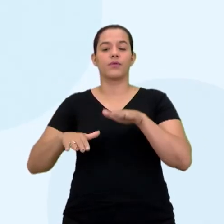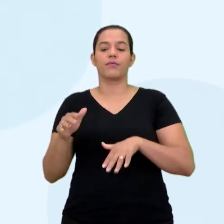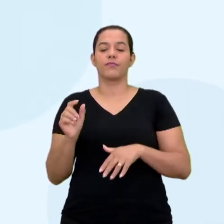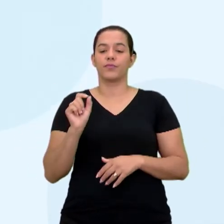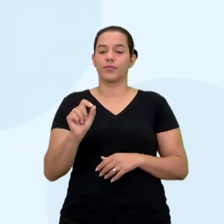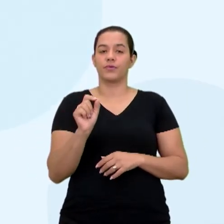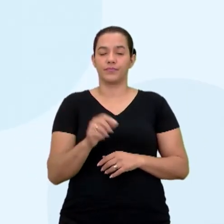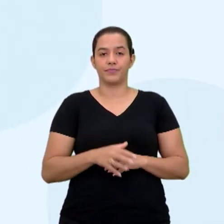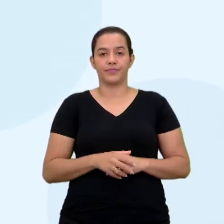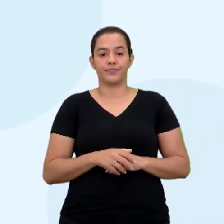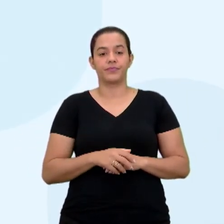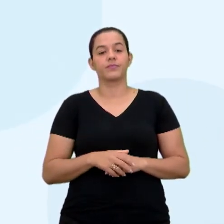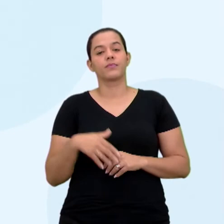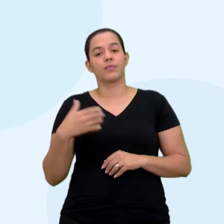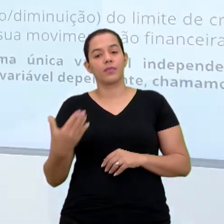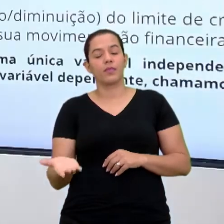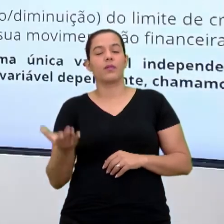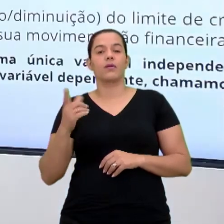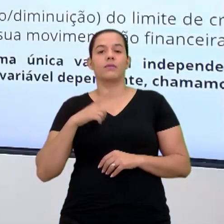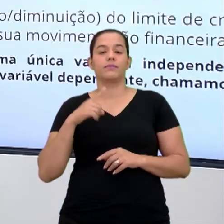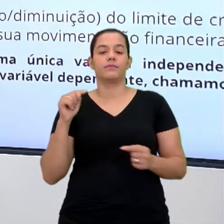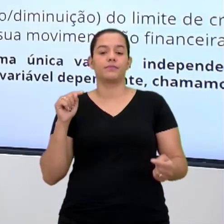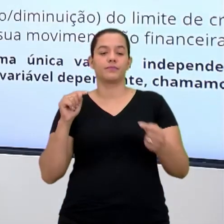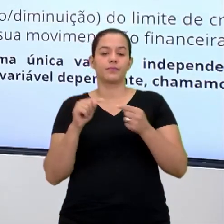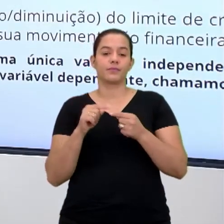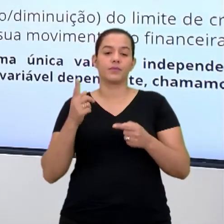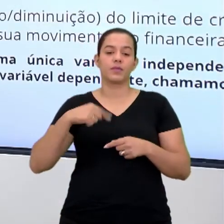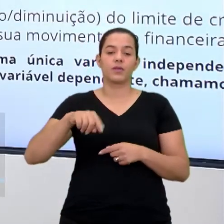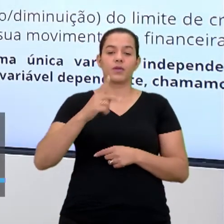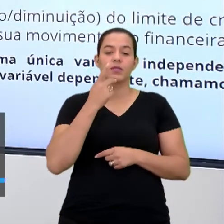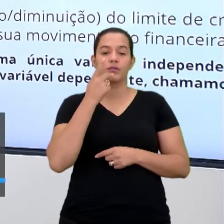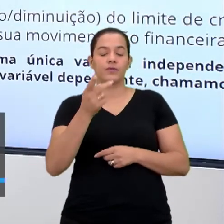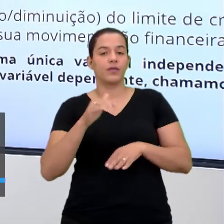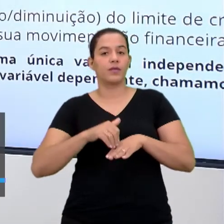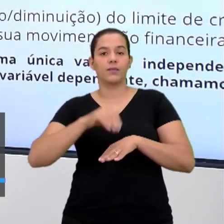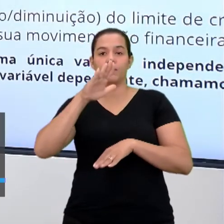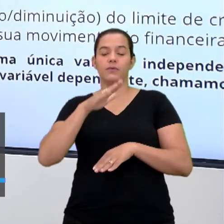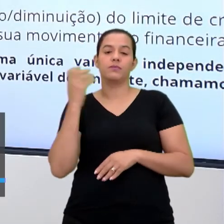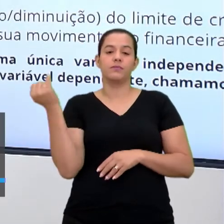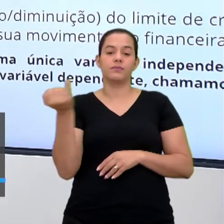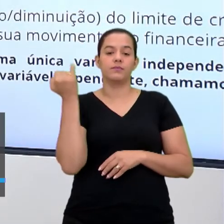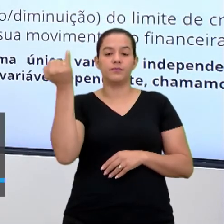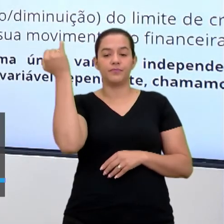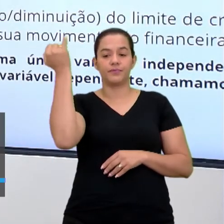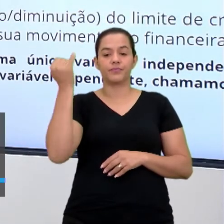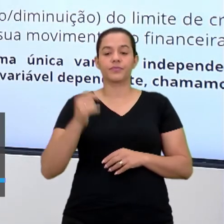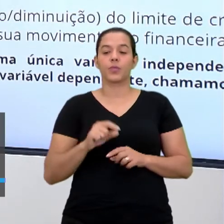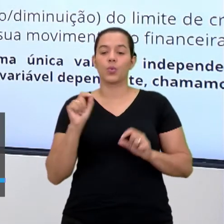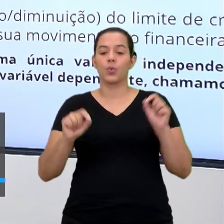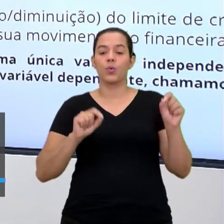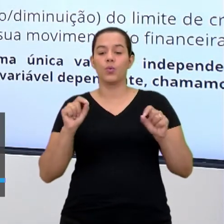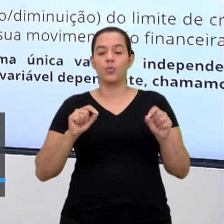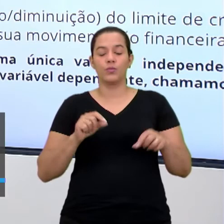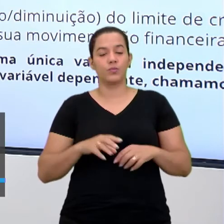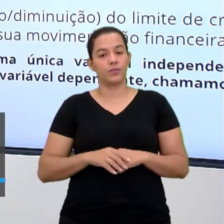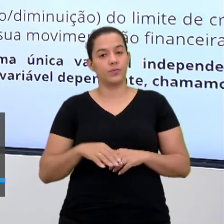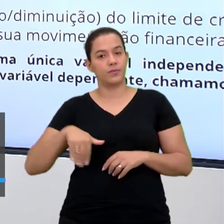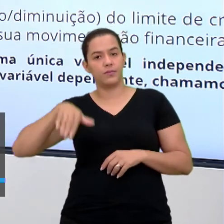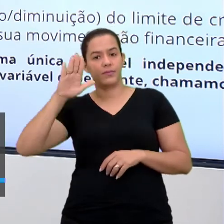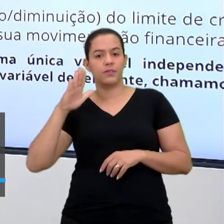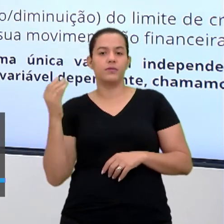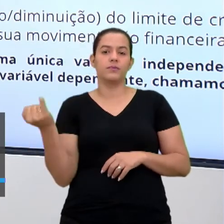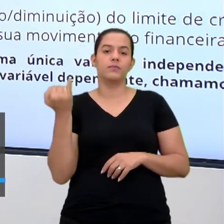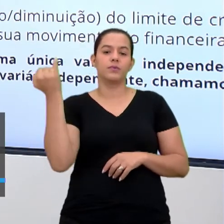né? Normalmente é aquela que a gente chama de mais importante, né? O que seria o mais